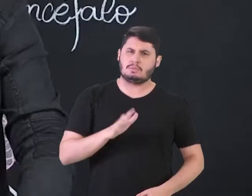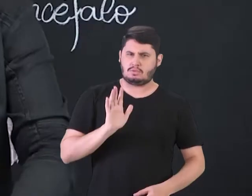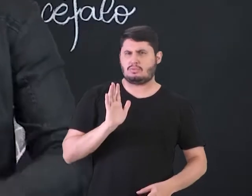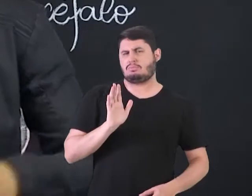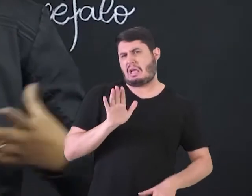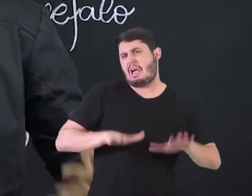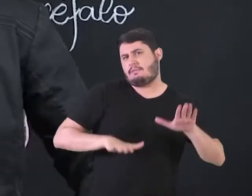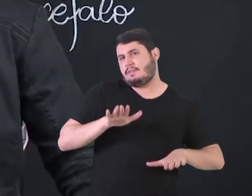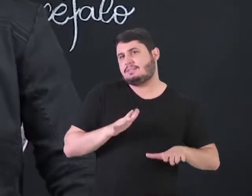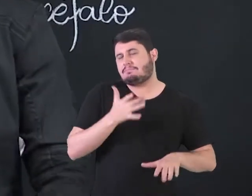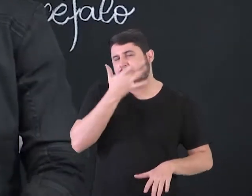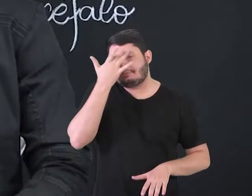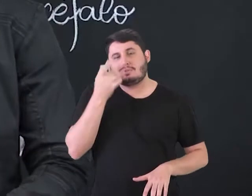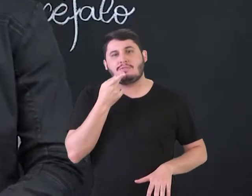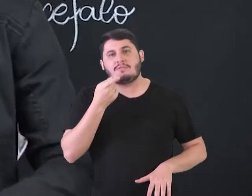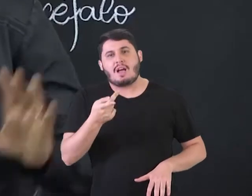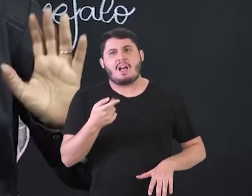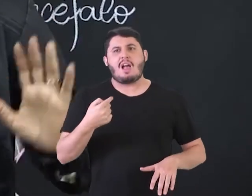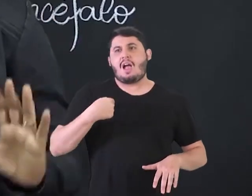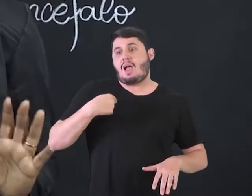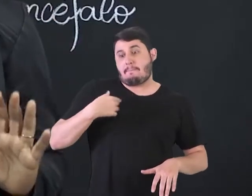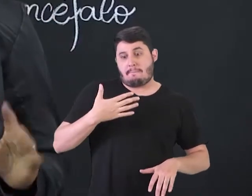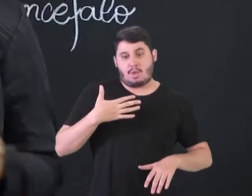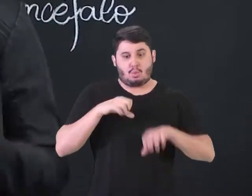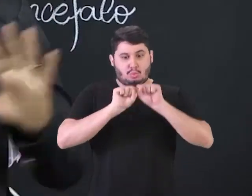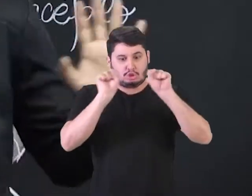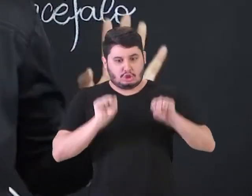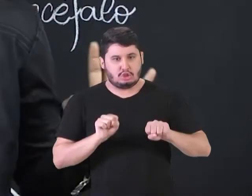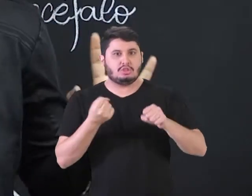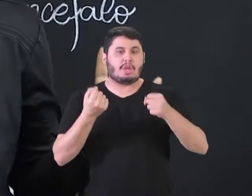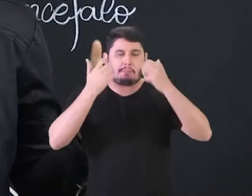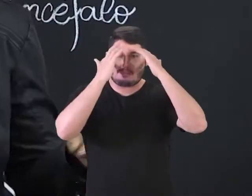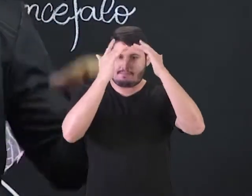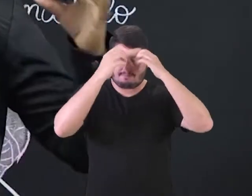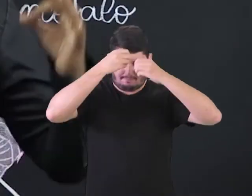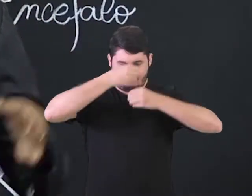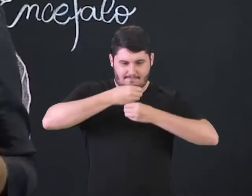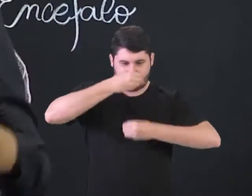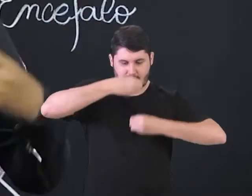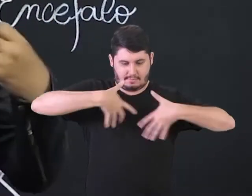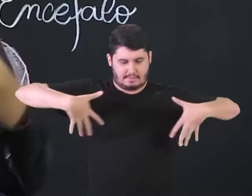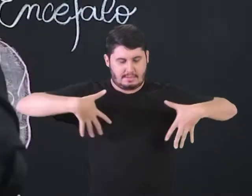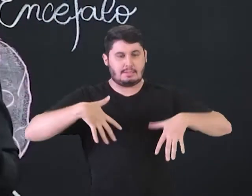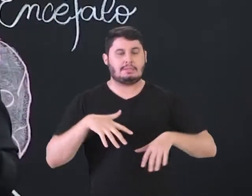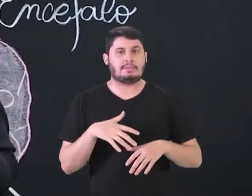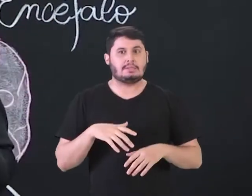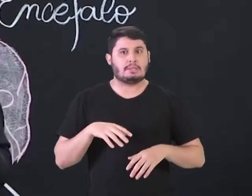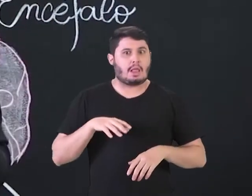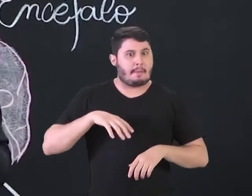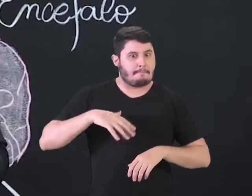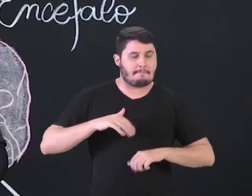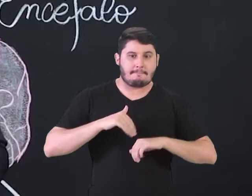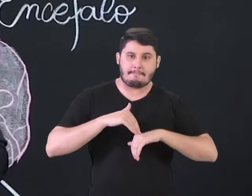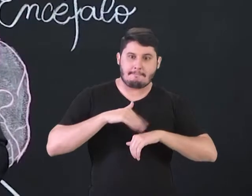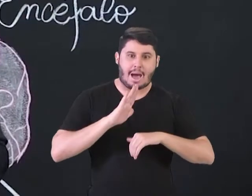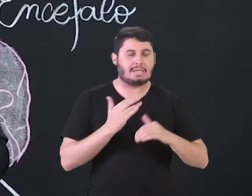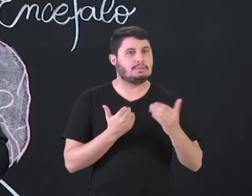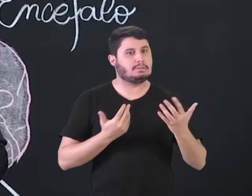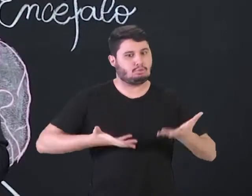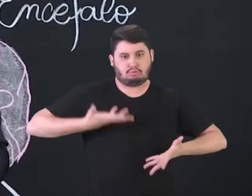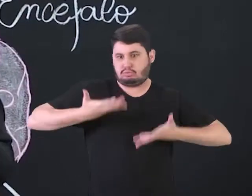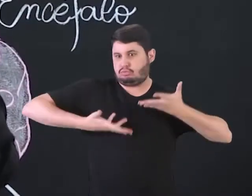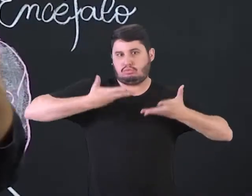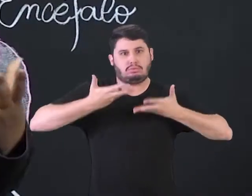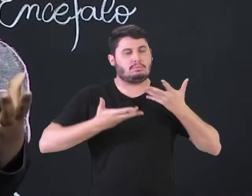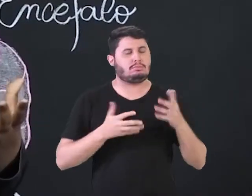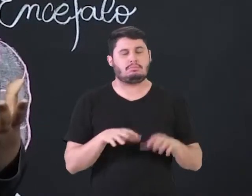meu sistema nervoso aflorado, ou estou com o sistema nervoso. Isso está errado. Todos os seres vão ter um sistema